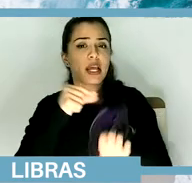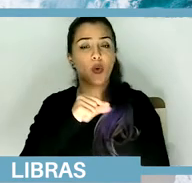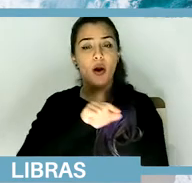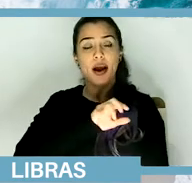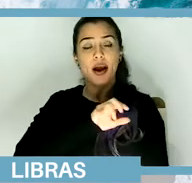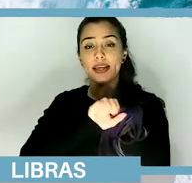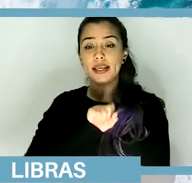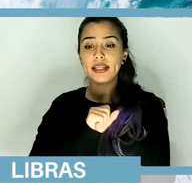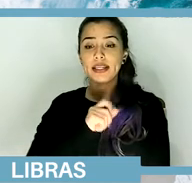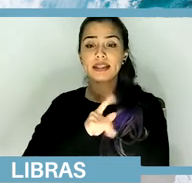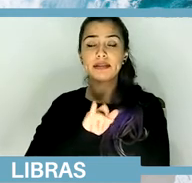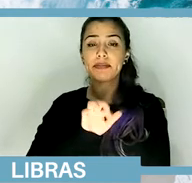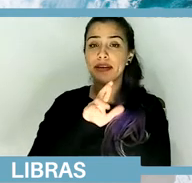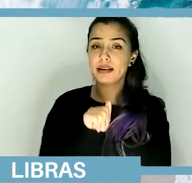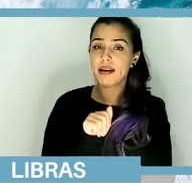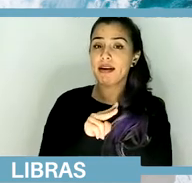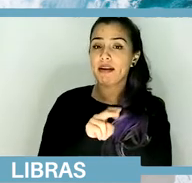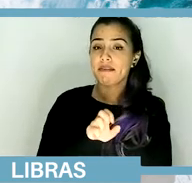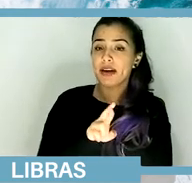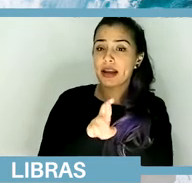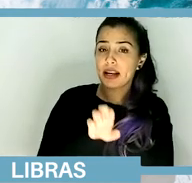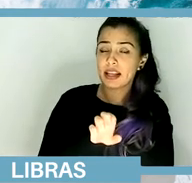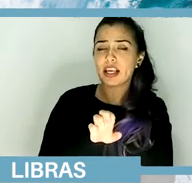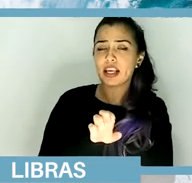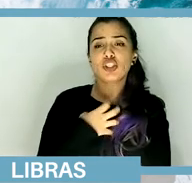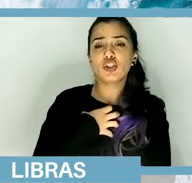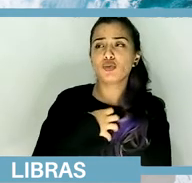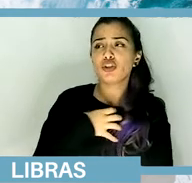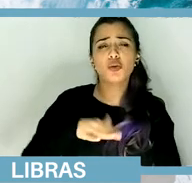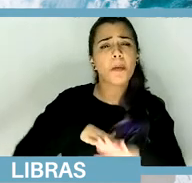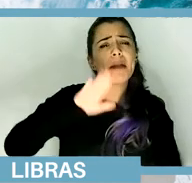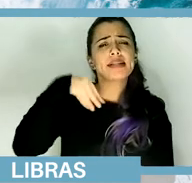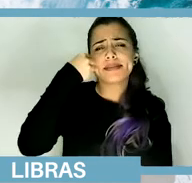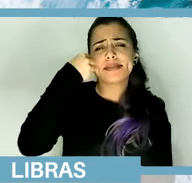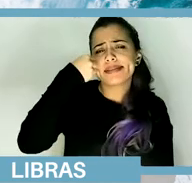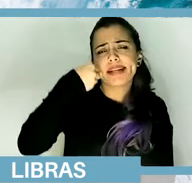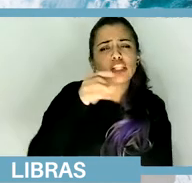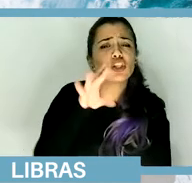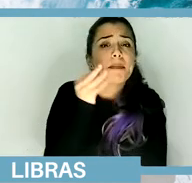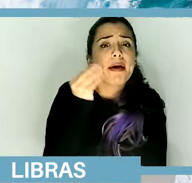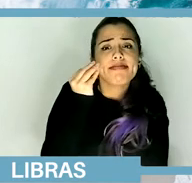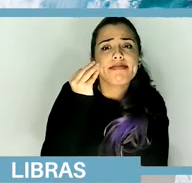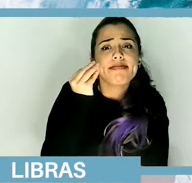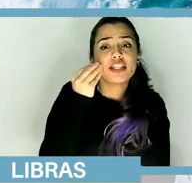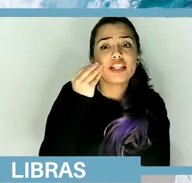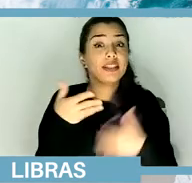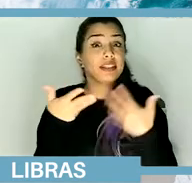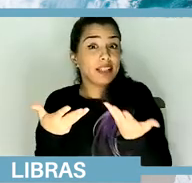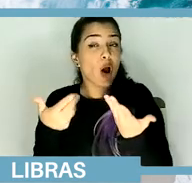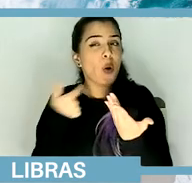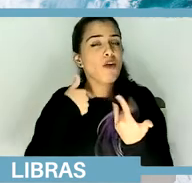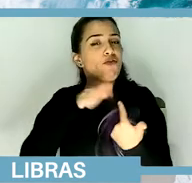né? Eu comecei por um caminho de testes mesmo. Então, hoje o que eu vou compartilhar aqui com vocês é de como foi um pouco